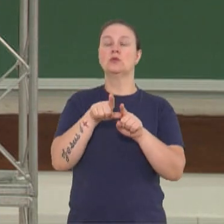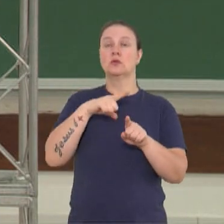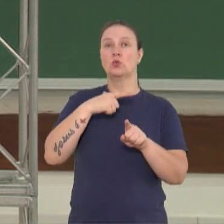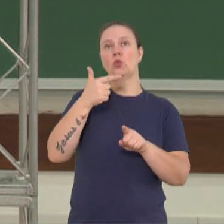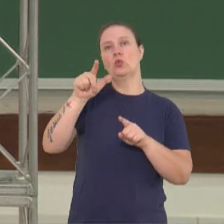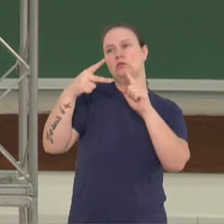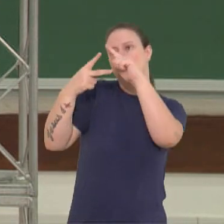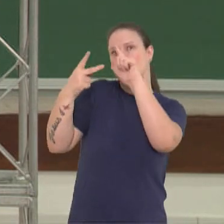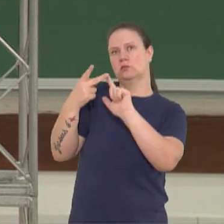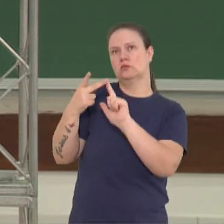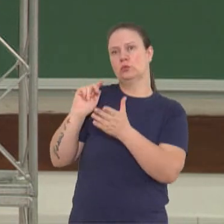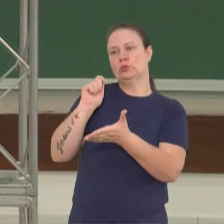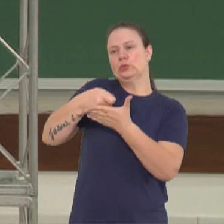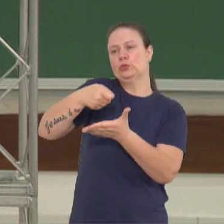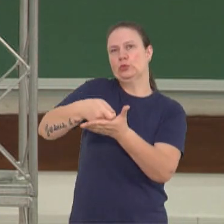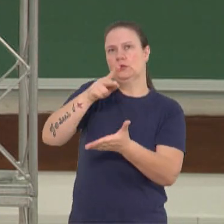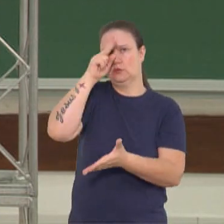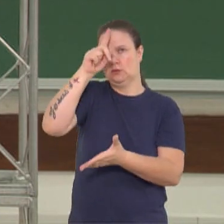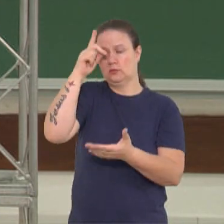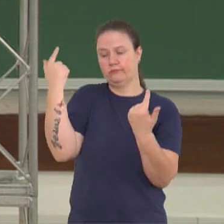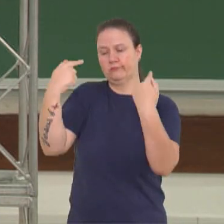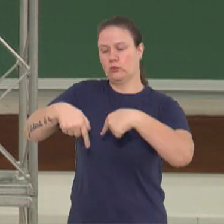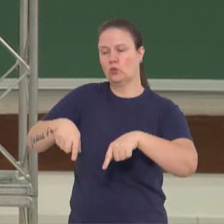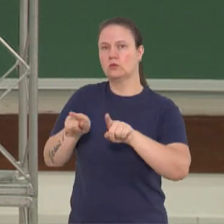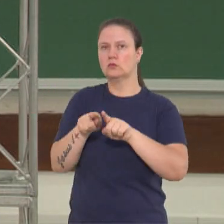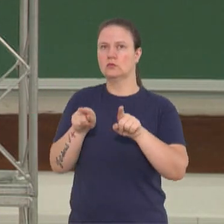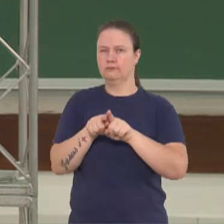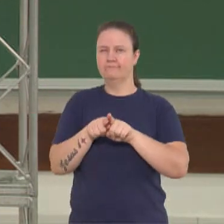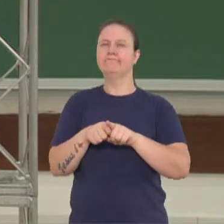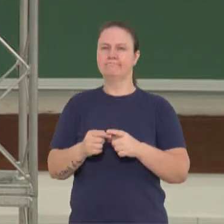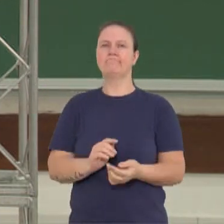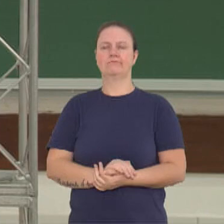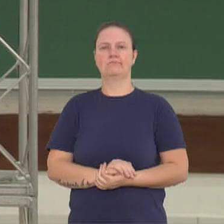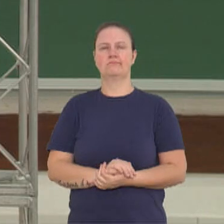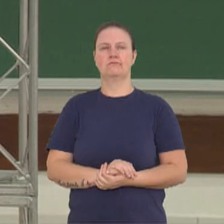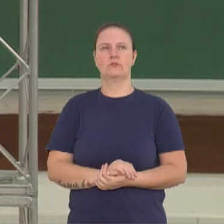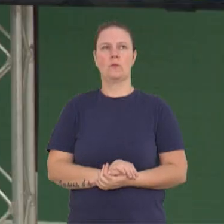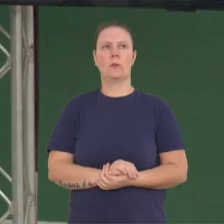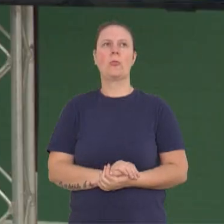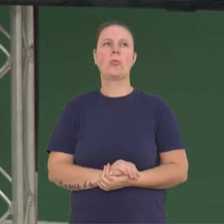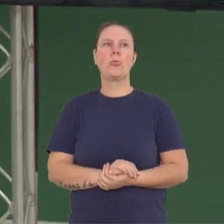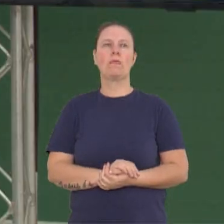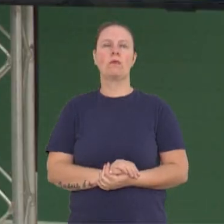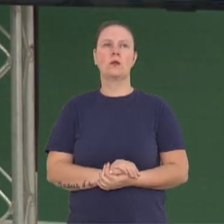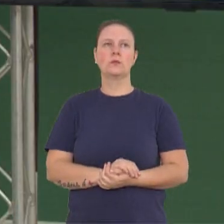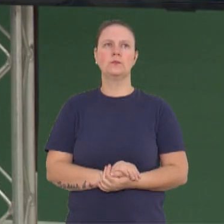pegada, defendendo uma ideia totalmente oposta à ideia de Hegel.